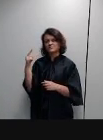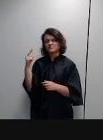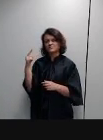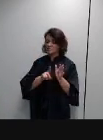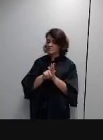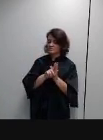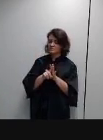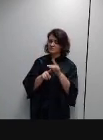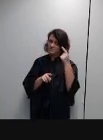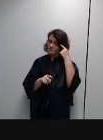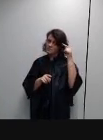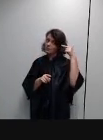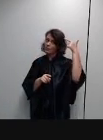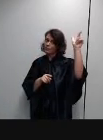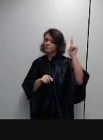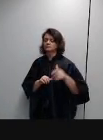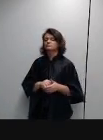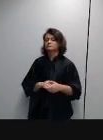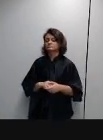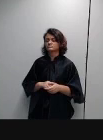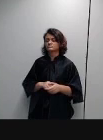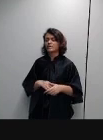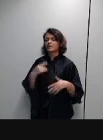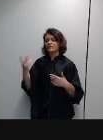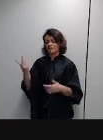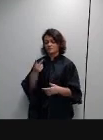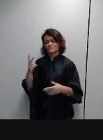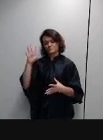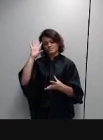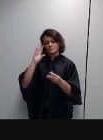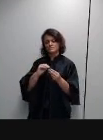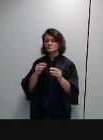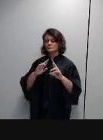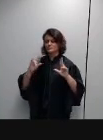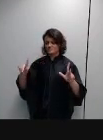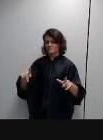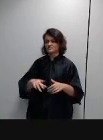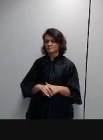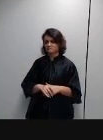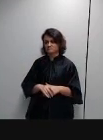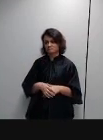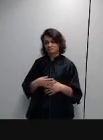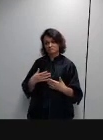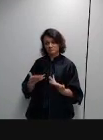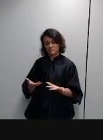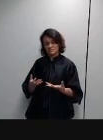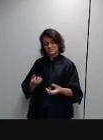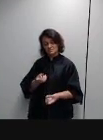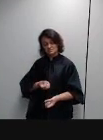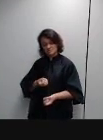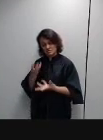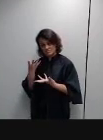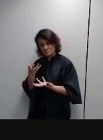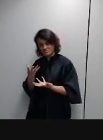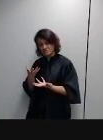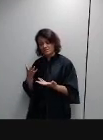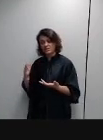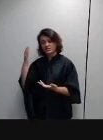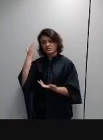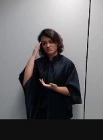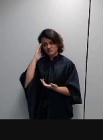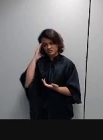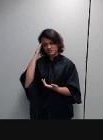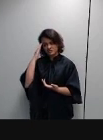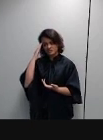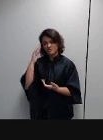outro e eu cheguei a conclusão diferente então eu estou entendendo esse